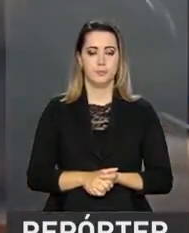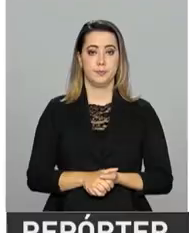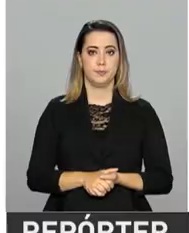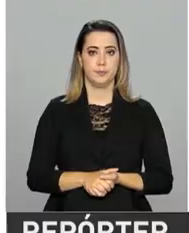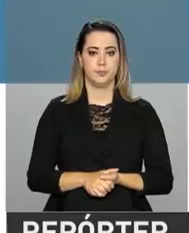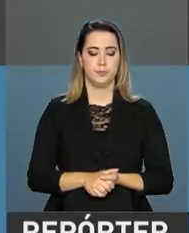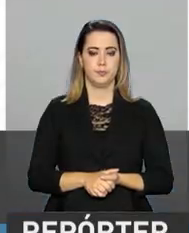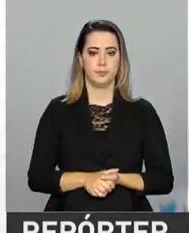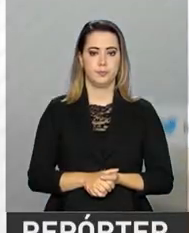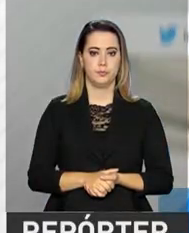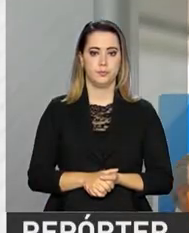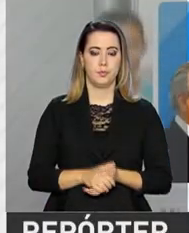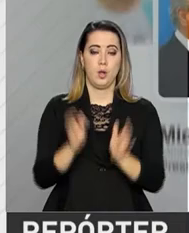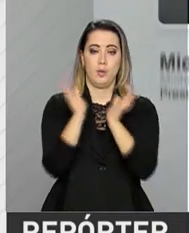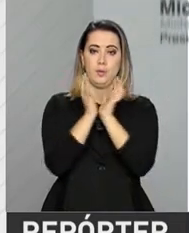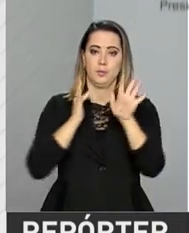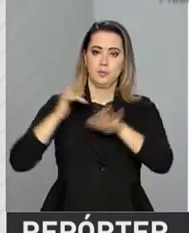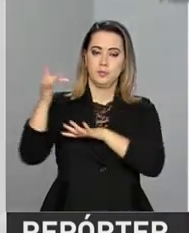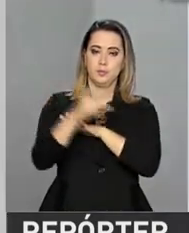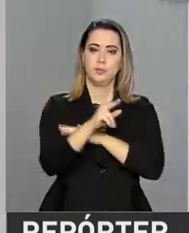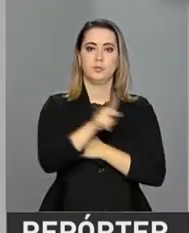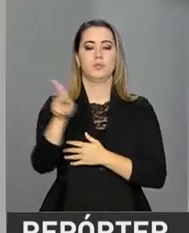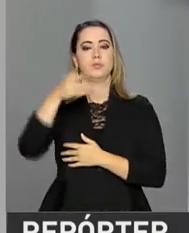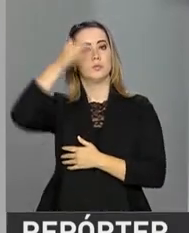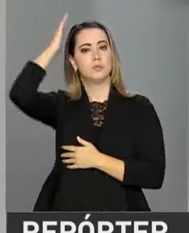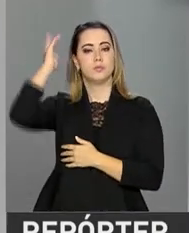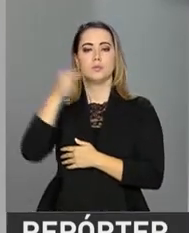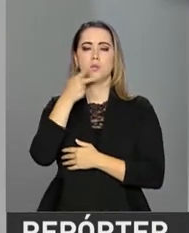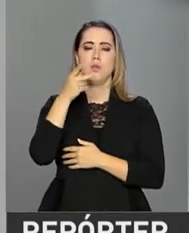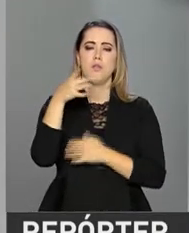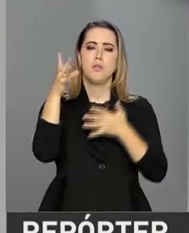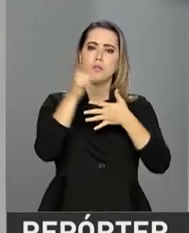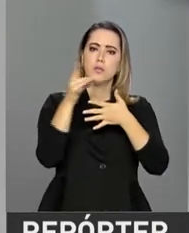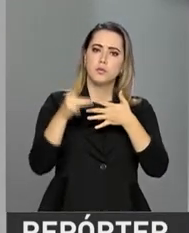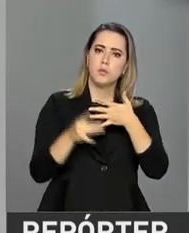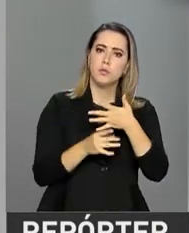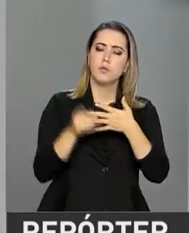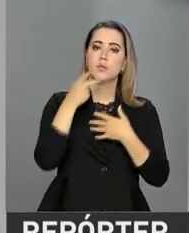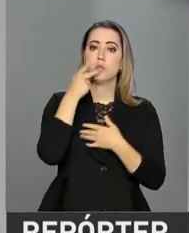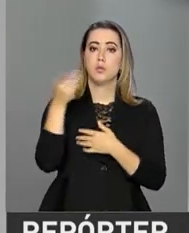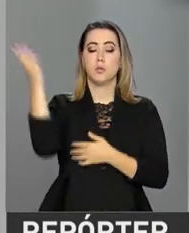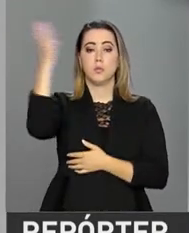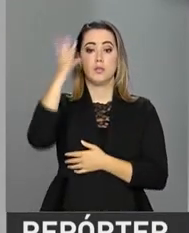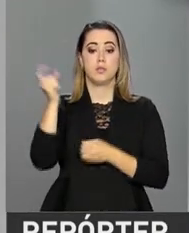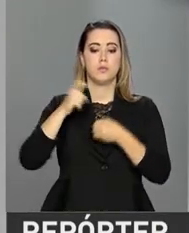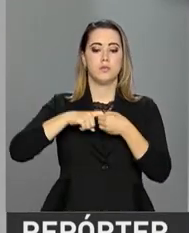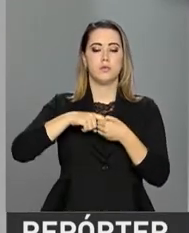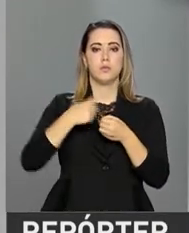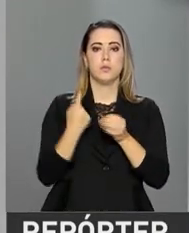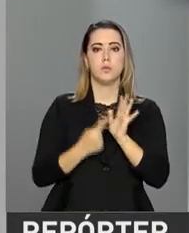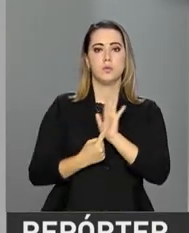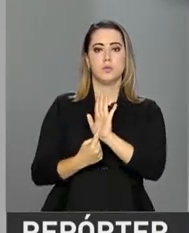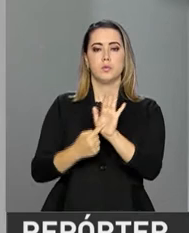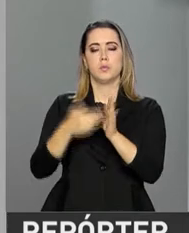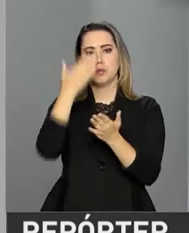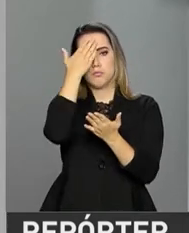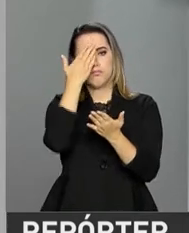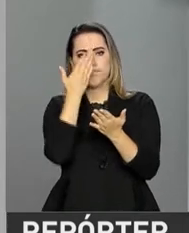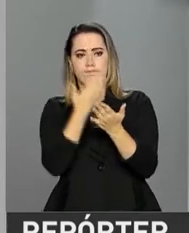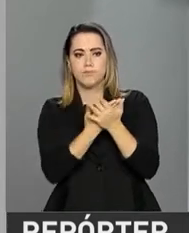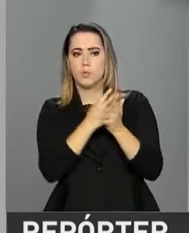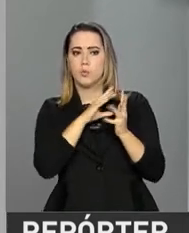nas redes sociais o presidente michel temer destacou que o brasil resgatou a confiança do mundo nós